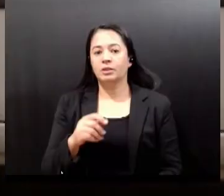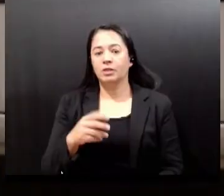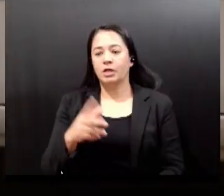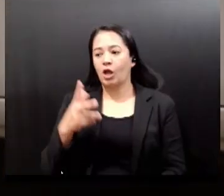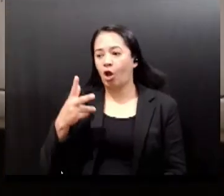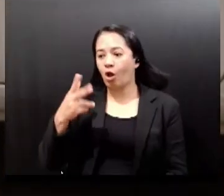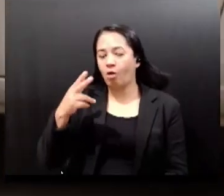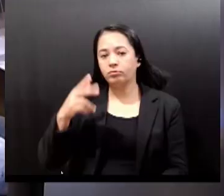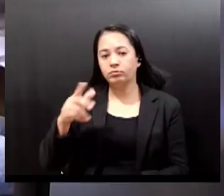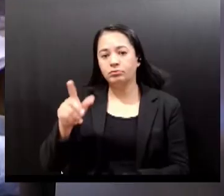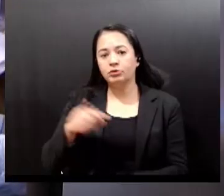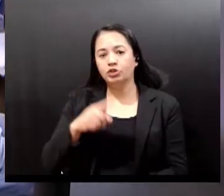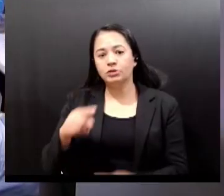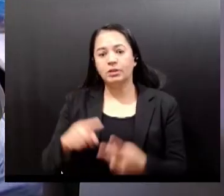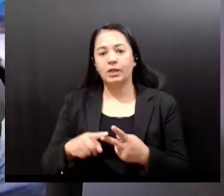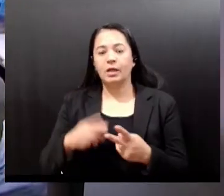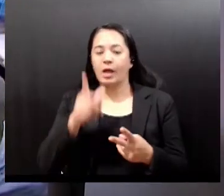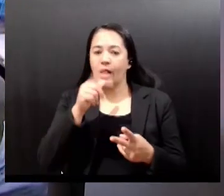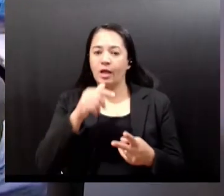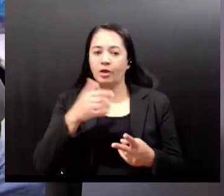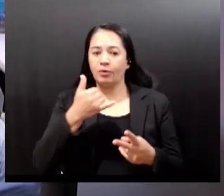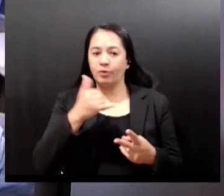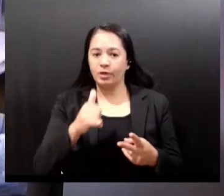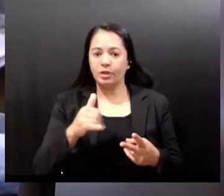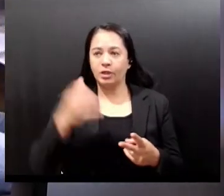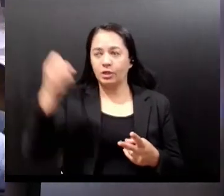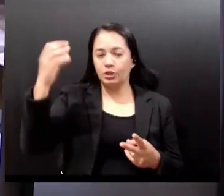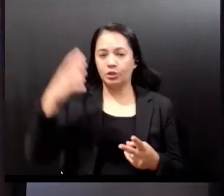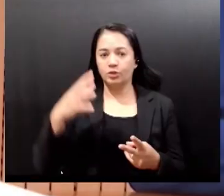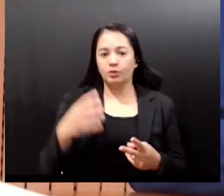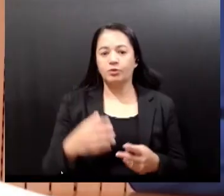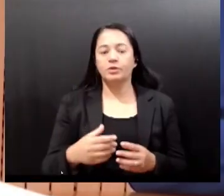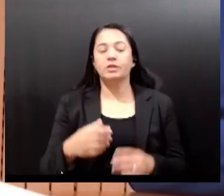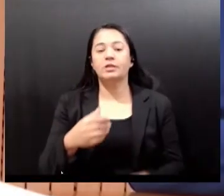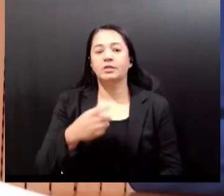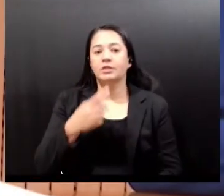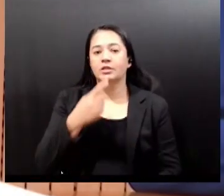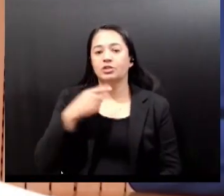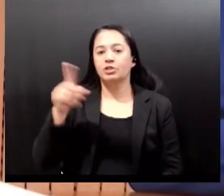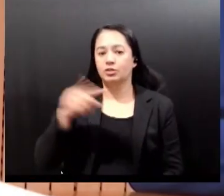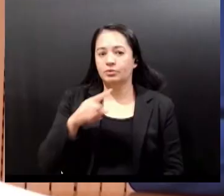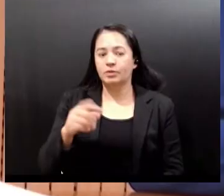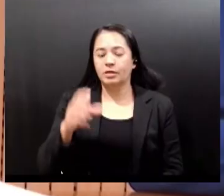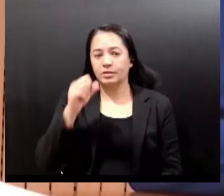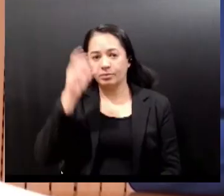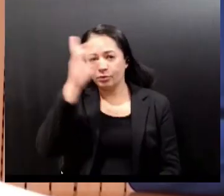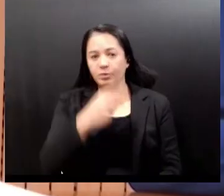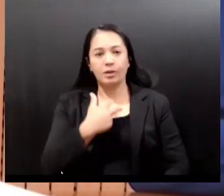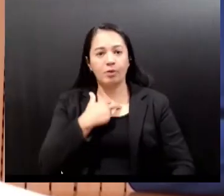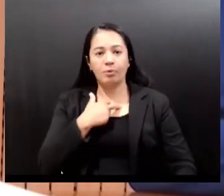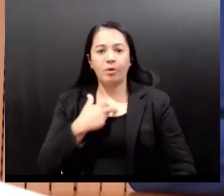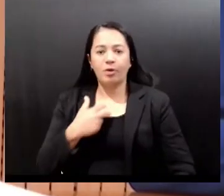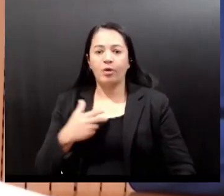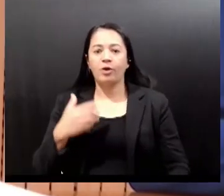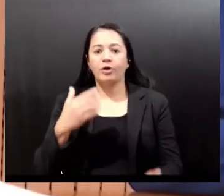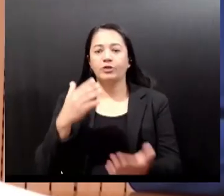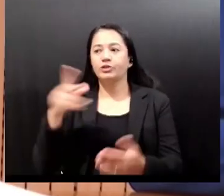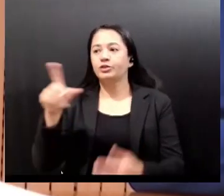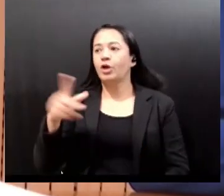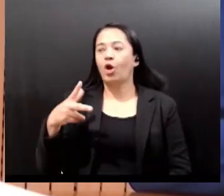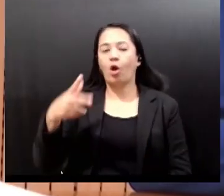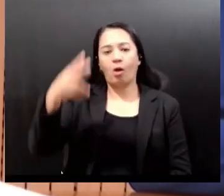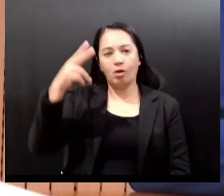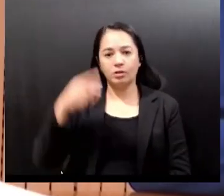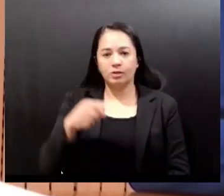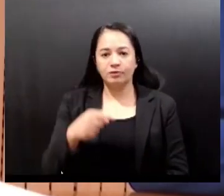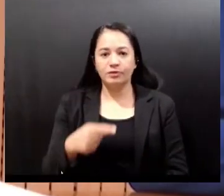nos dias que antecedem os finais de semana e feriado. Porque você imagine, por um descuido, você acaba não pagando a